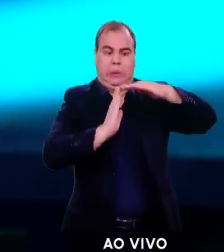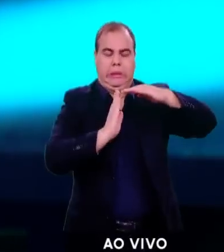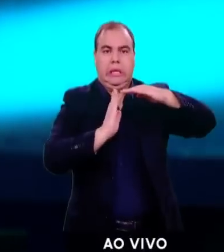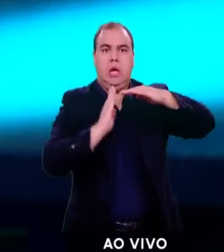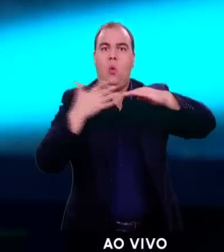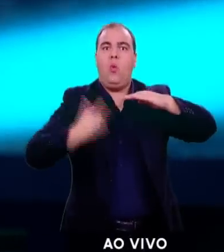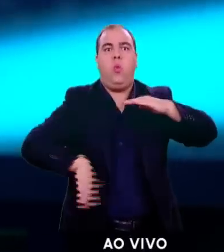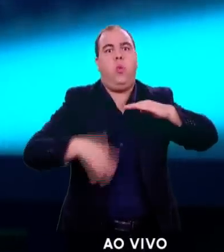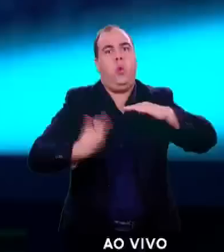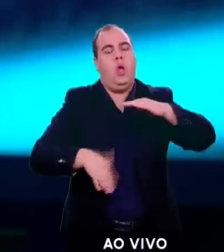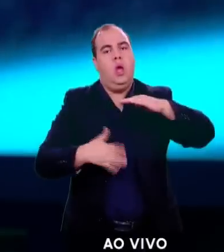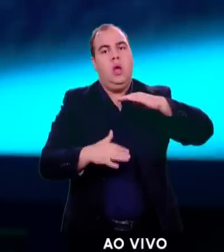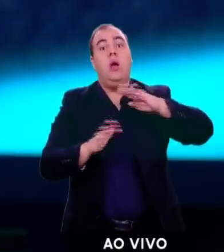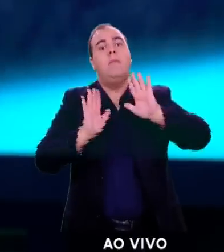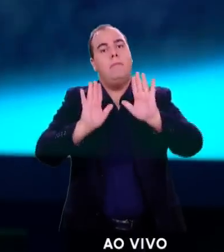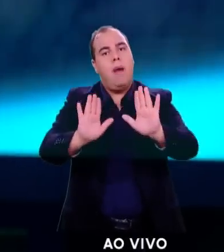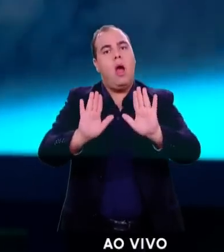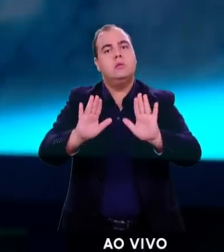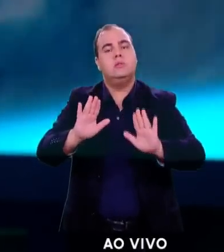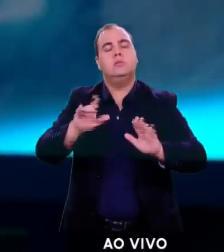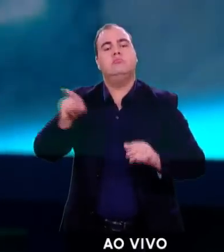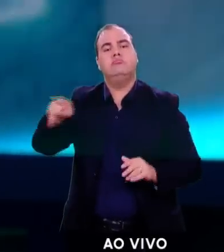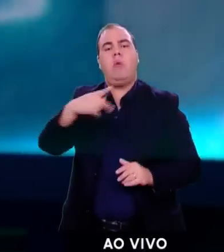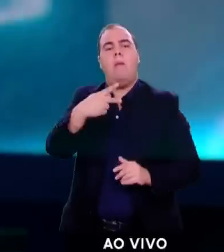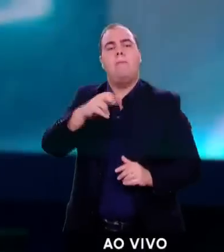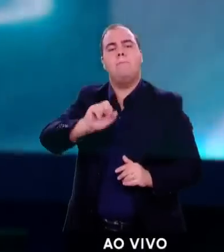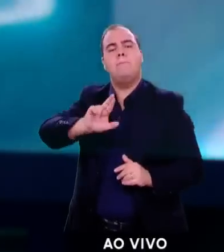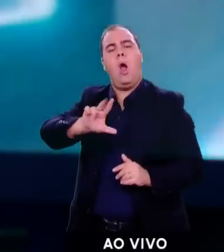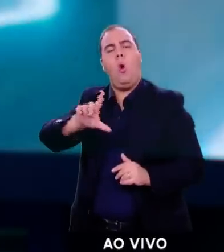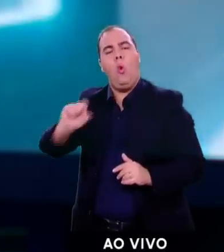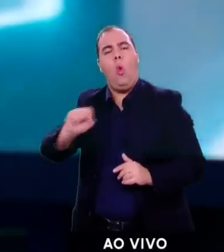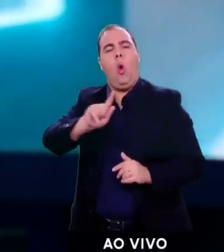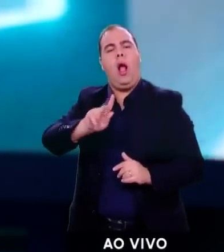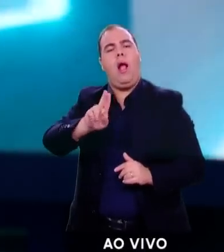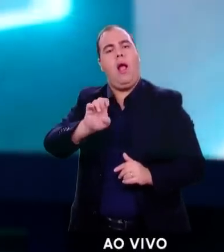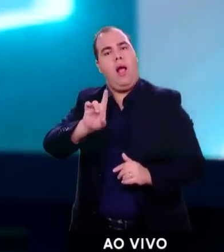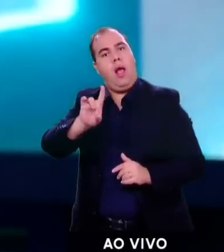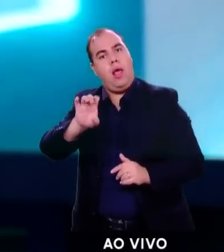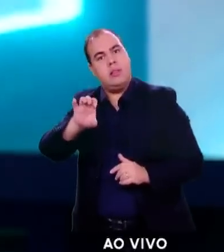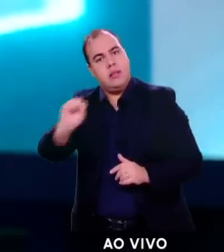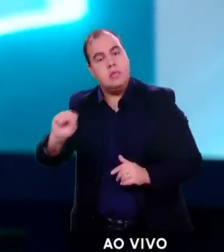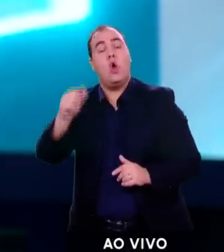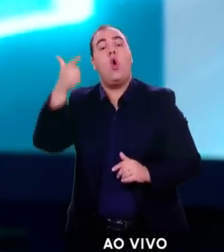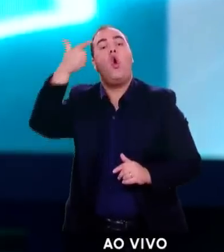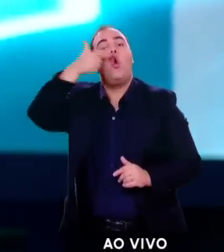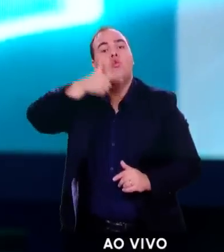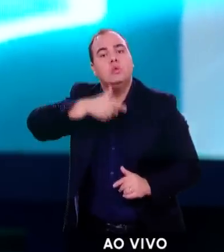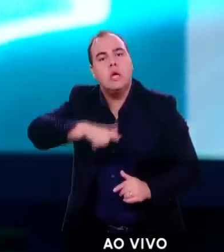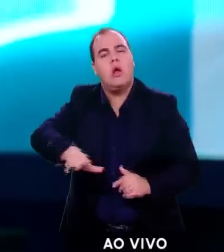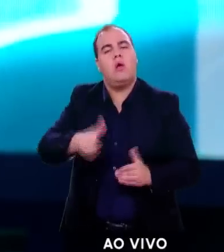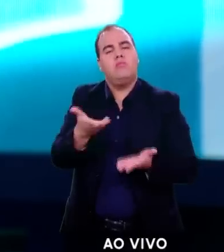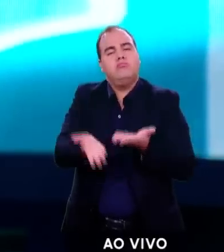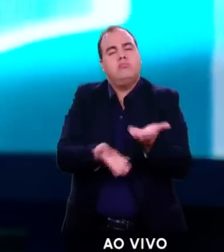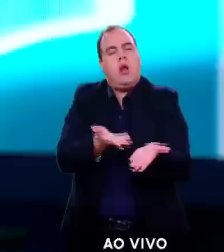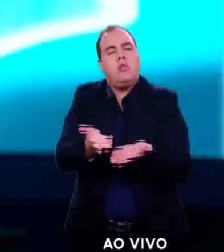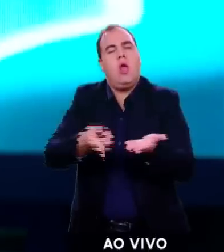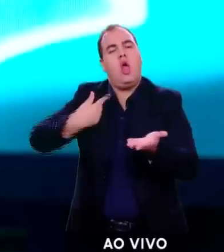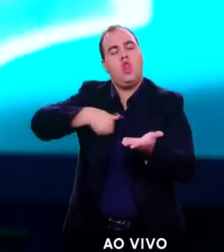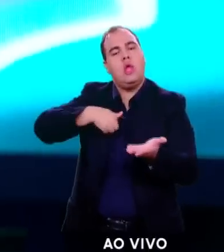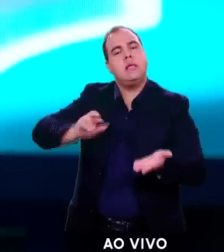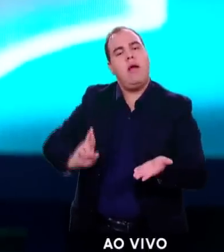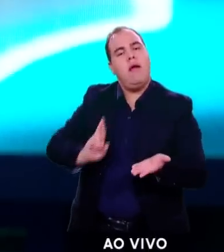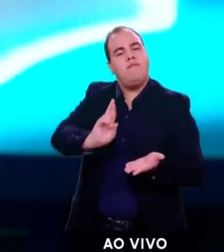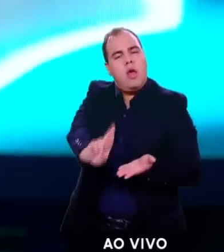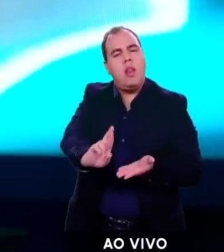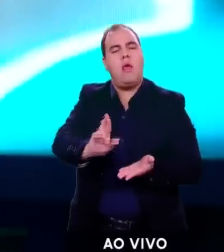mas o Paulo Guedes é uma pessoa que sabe bem tratar com esse orçamentária tanto é que nós somos referência e exemplo